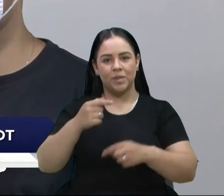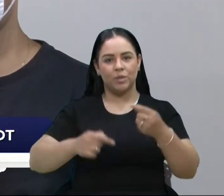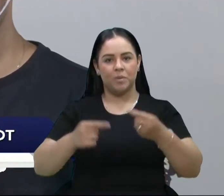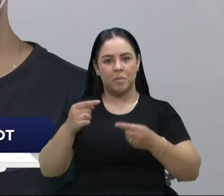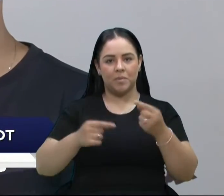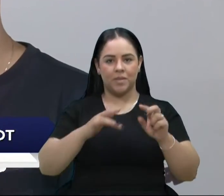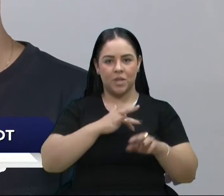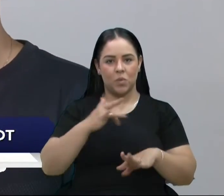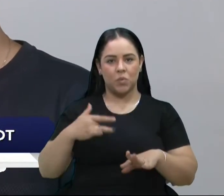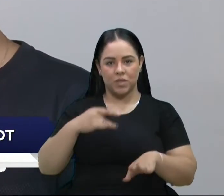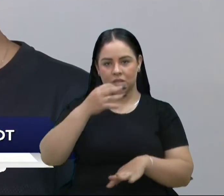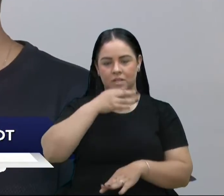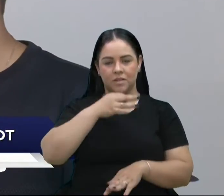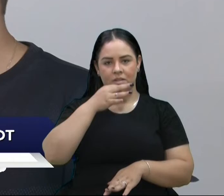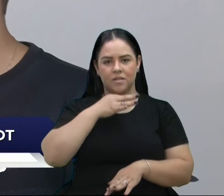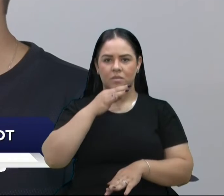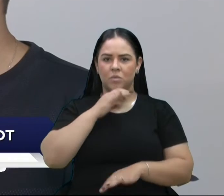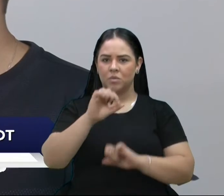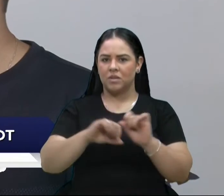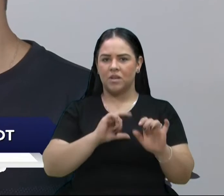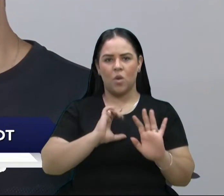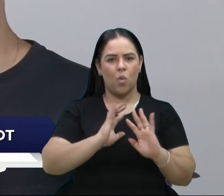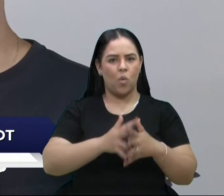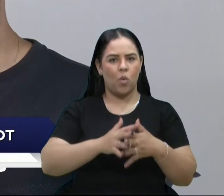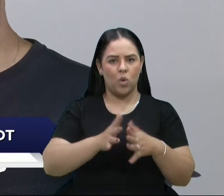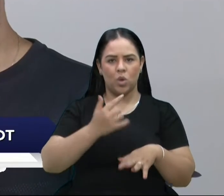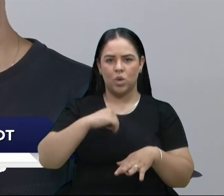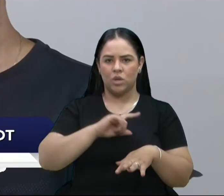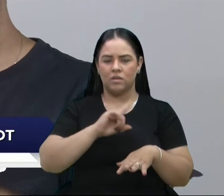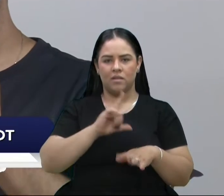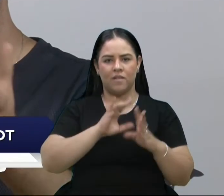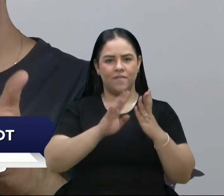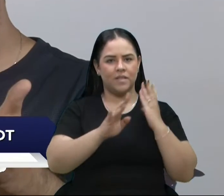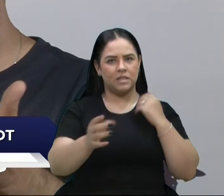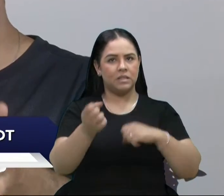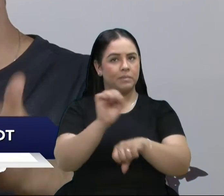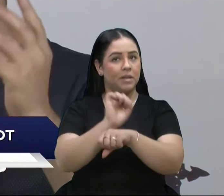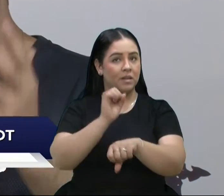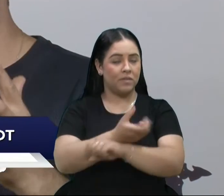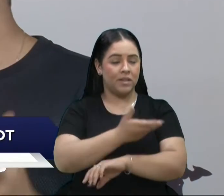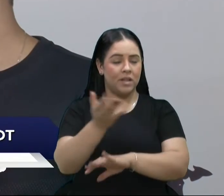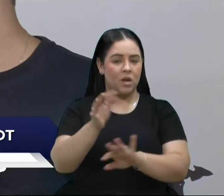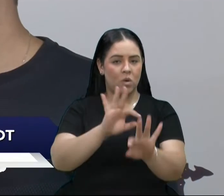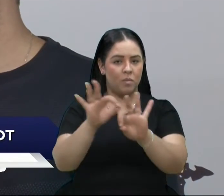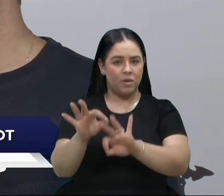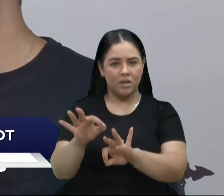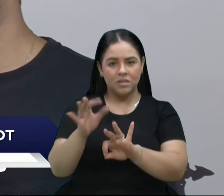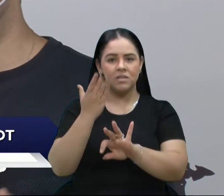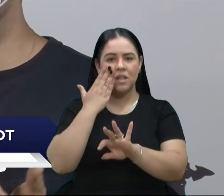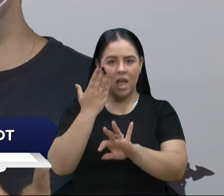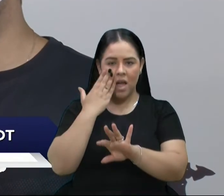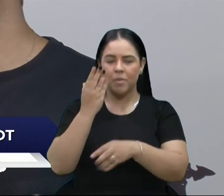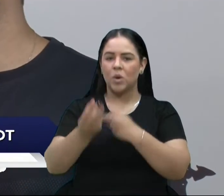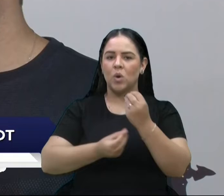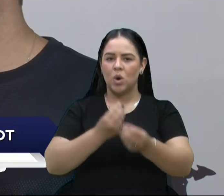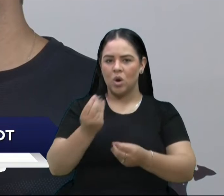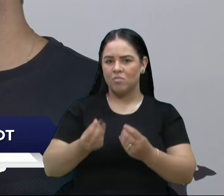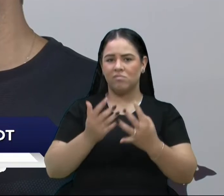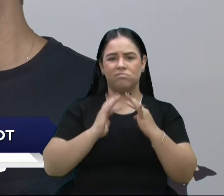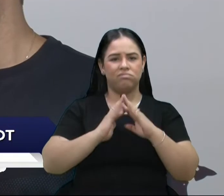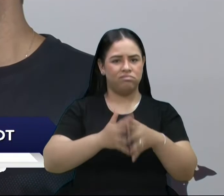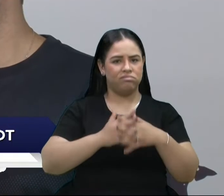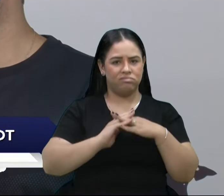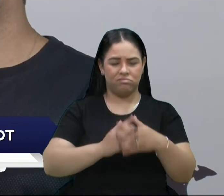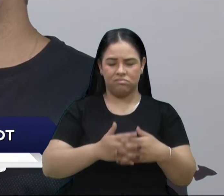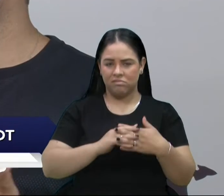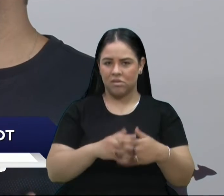a saúde de Caxias do Sul. A situação caótica que nós estamos nas listas de espera, quem está me acompanhando e passa por isso sabe o verdadeiro calvário que é,